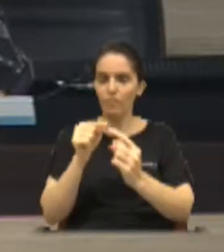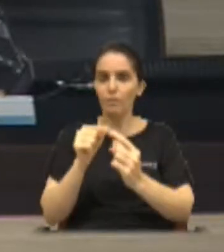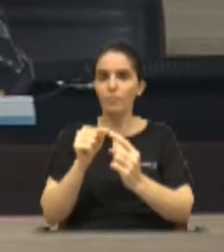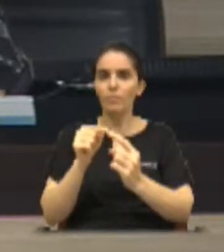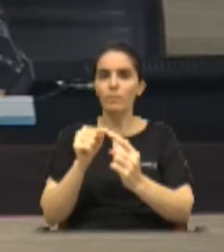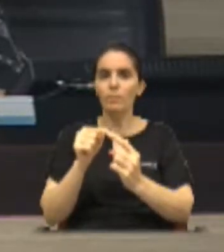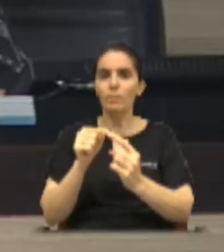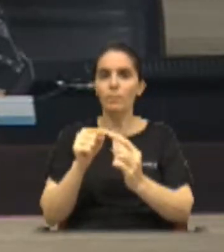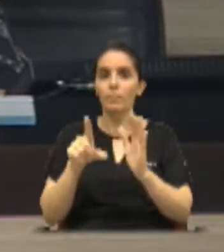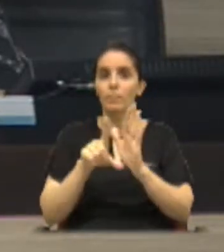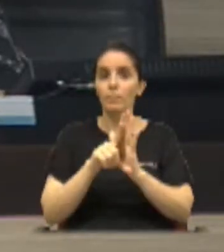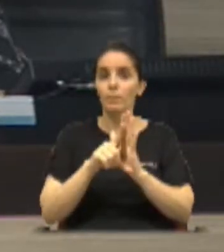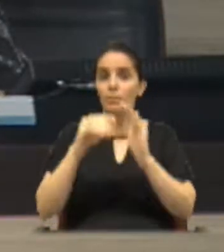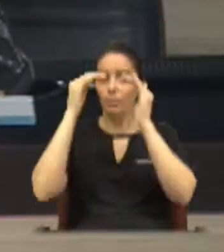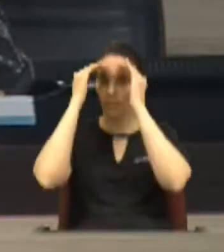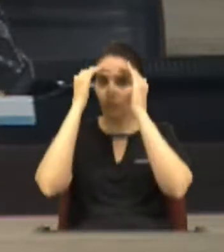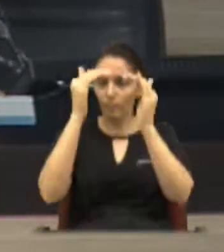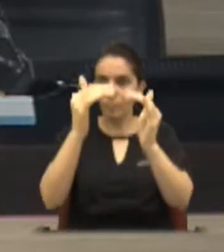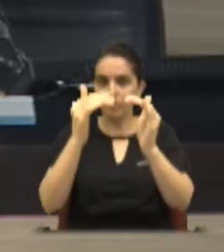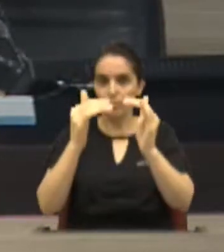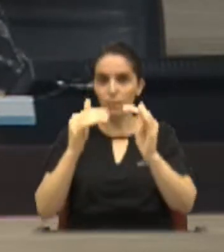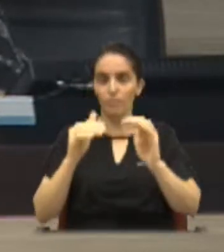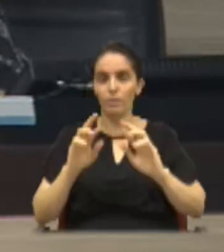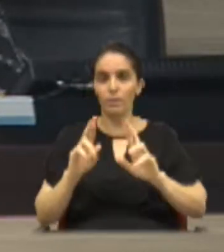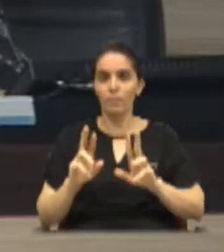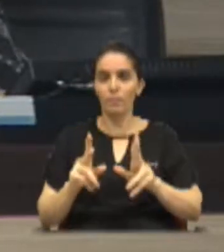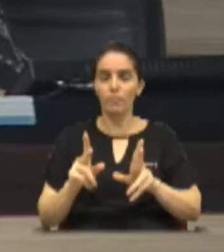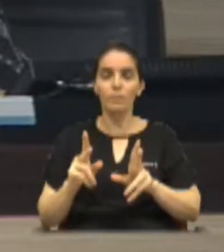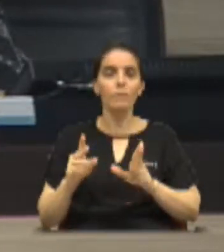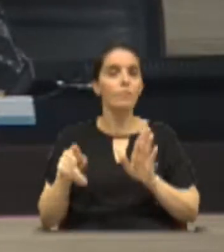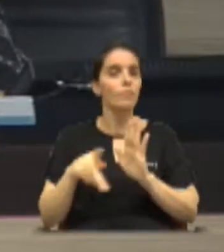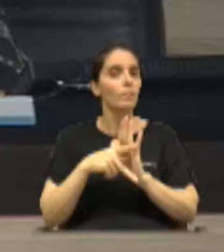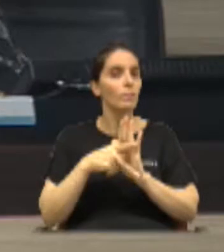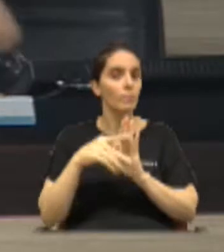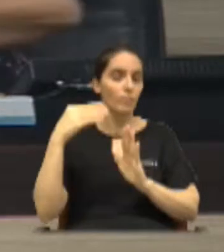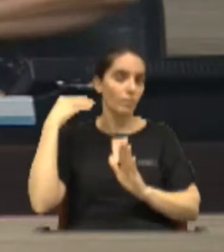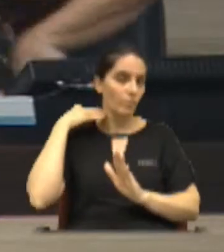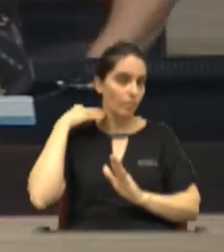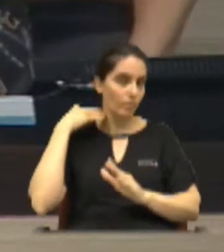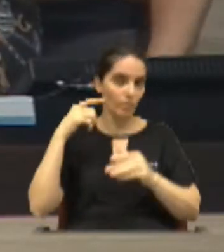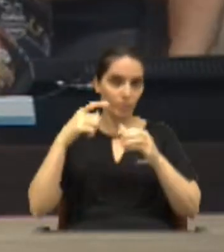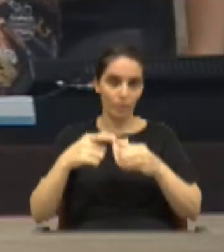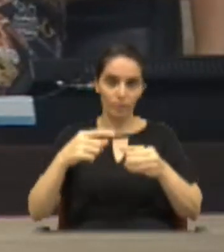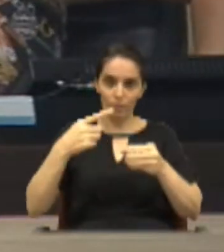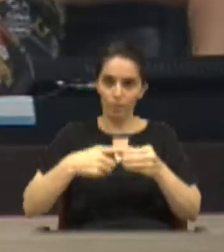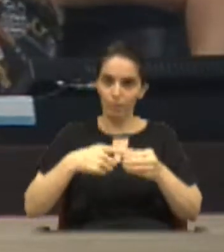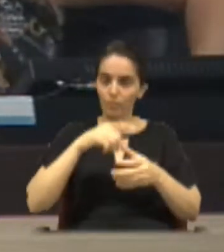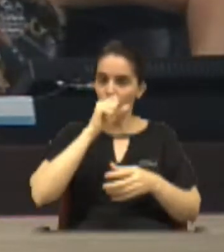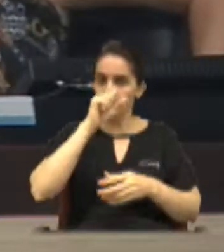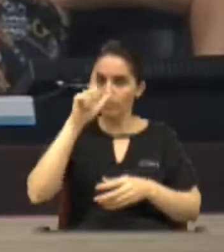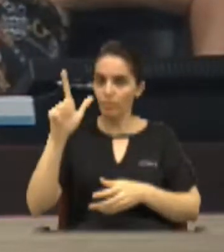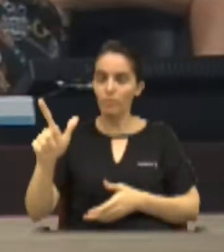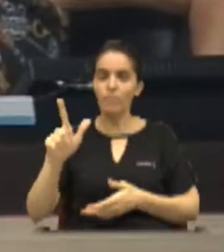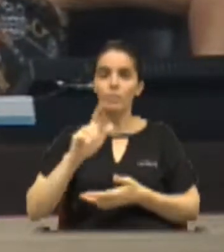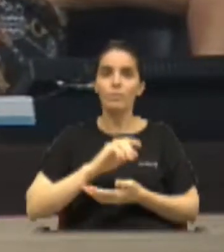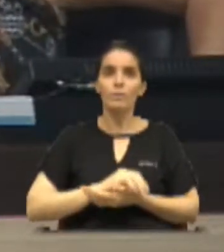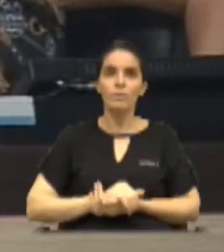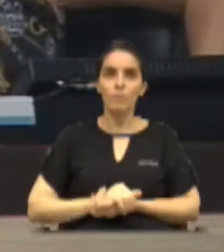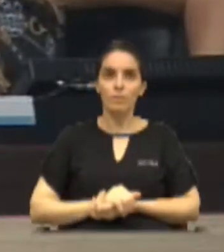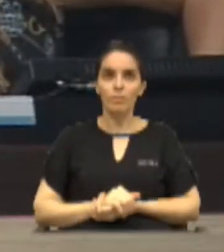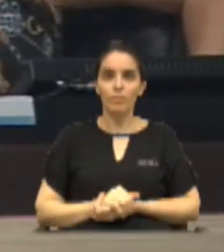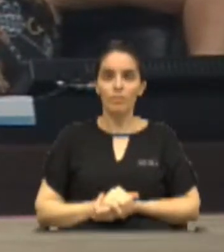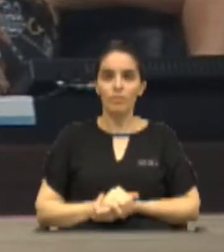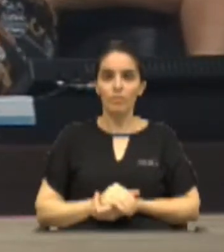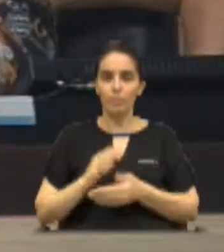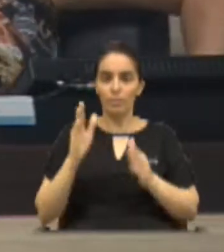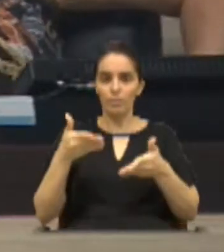das legislações referentes às agências bancárias localizadas no município de Limeira. Está